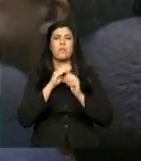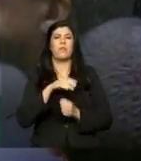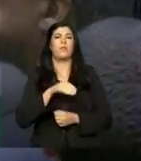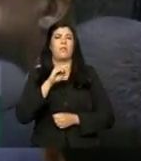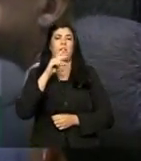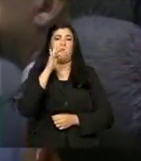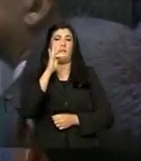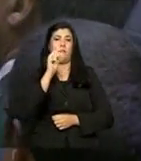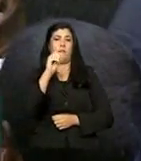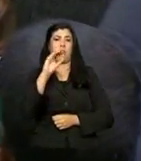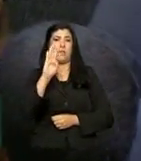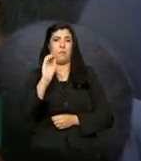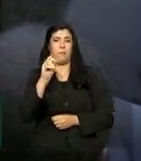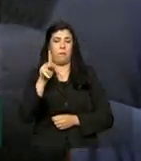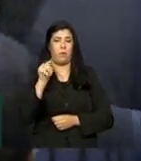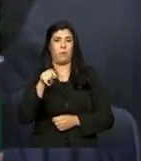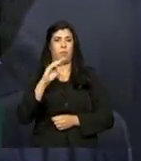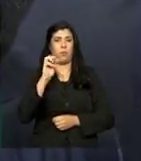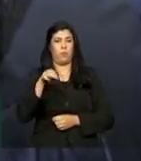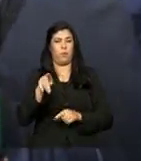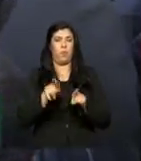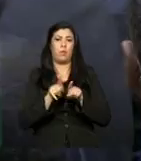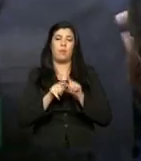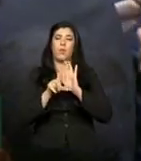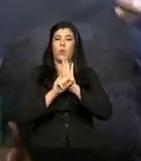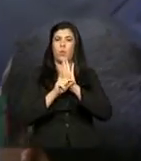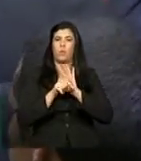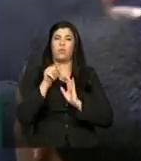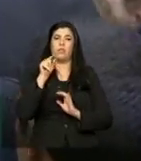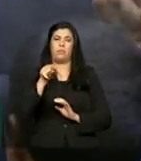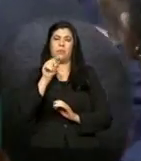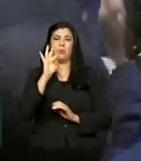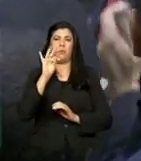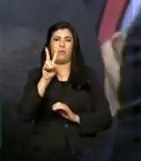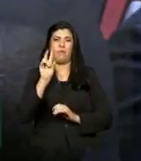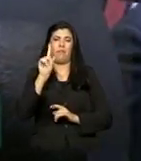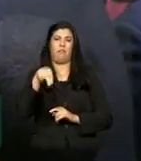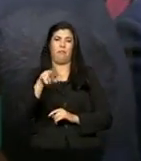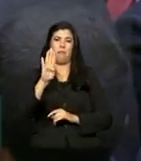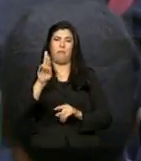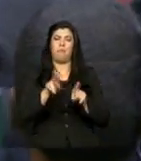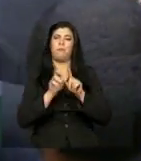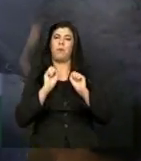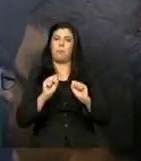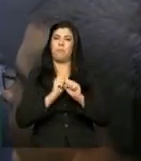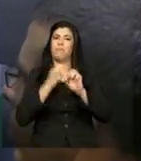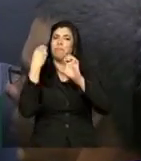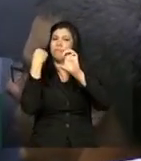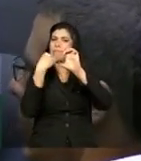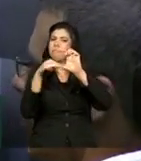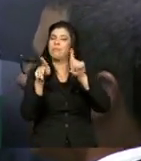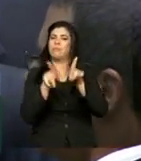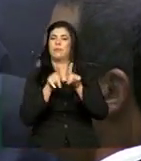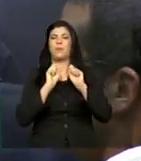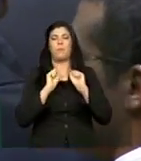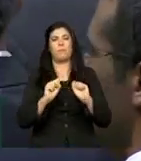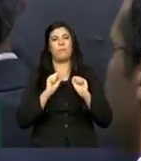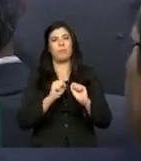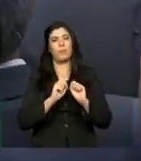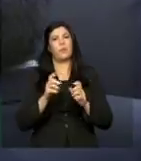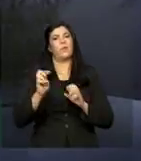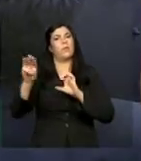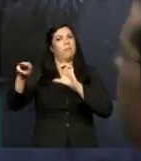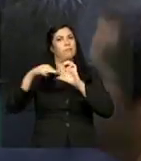facebook.com/tvnbr ou twitter.com/tvnbr. Você pode mandar mensagem, pode mandar